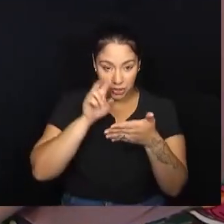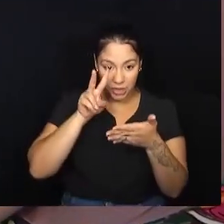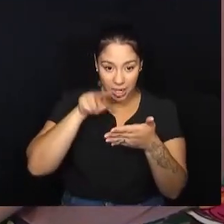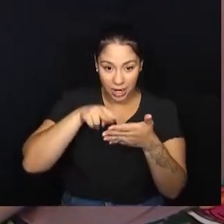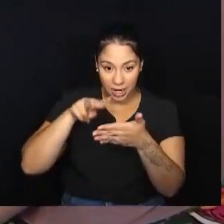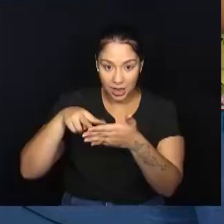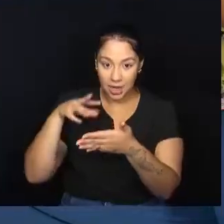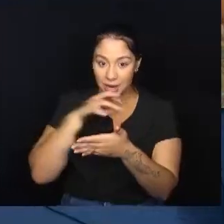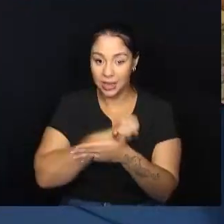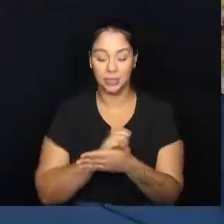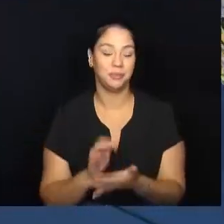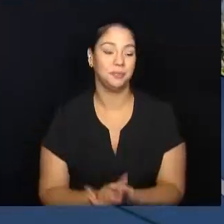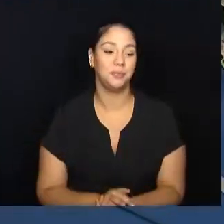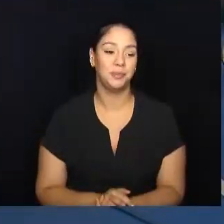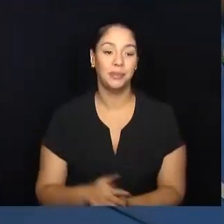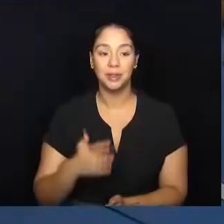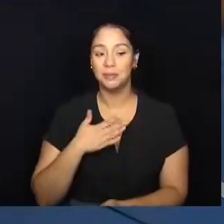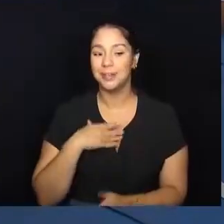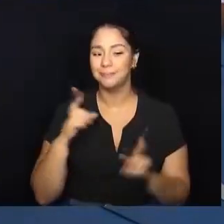rapidamente